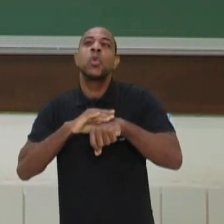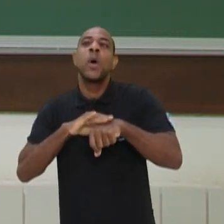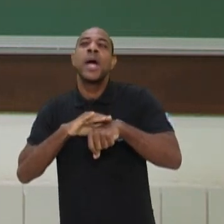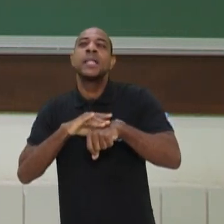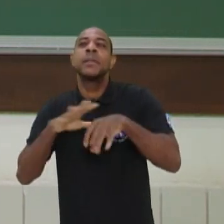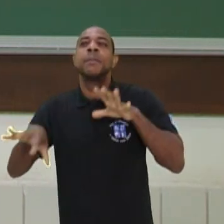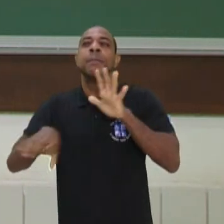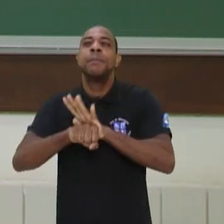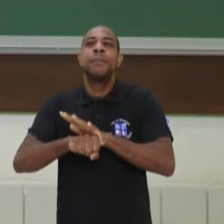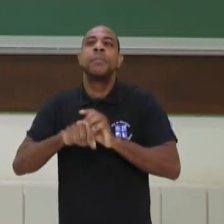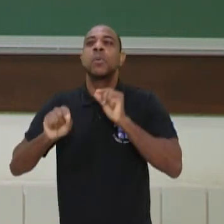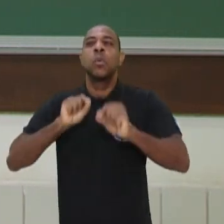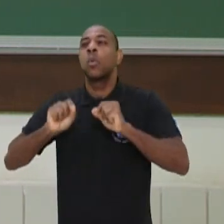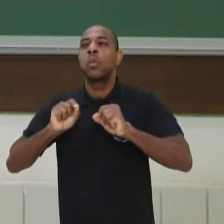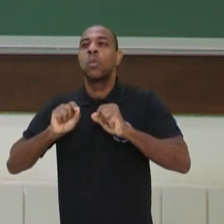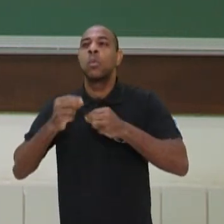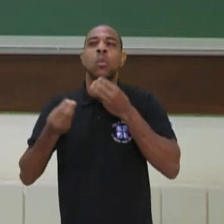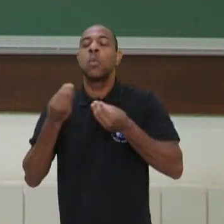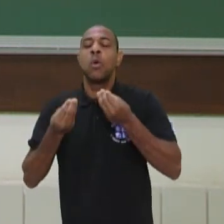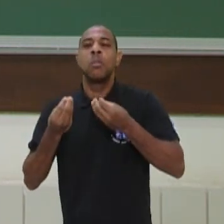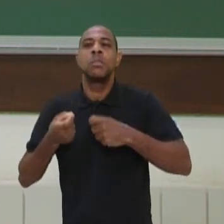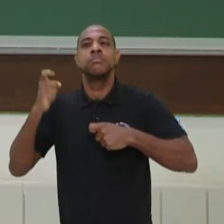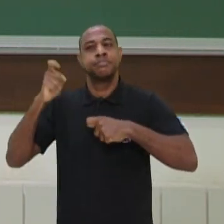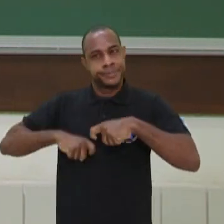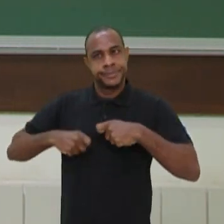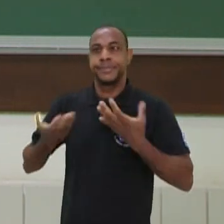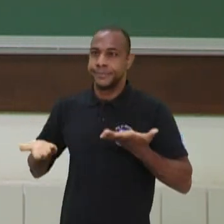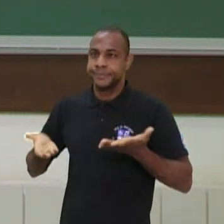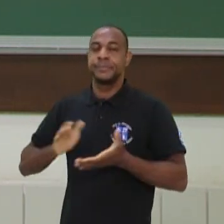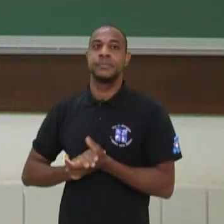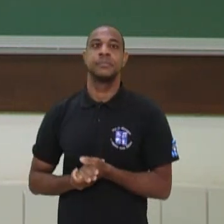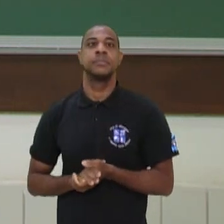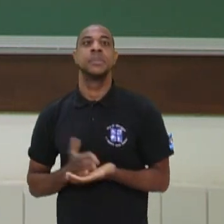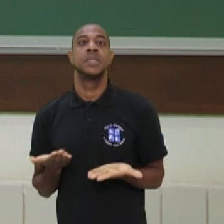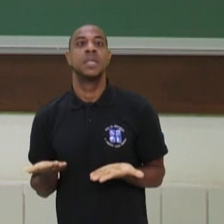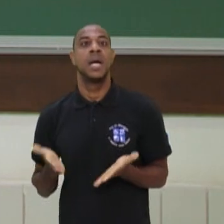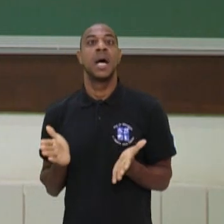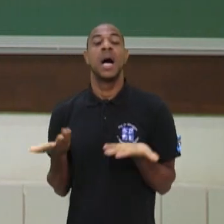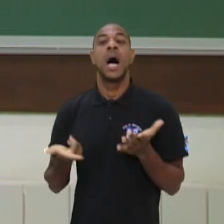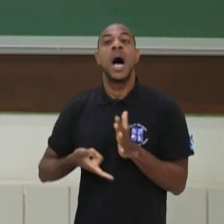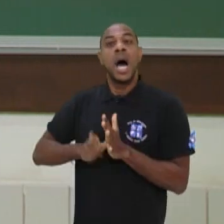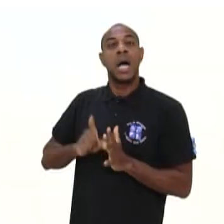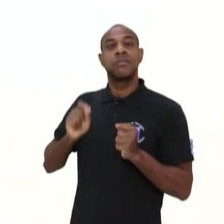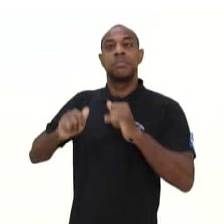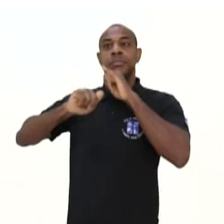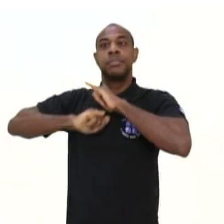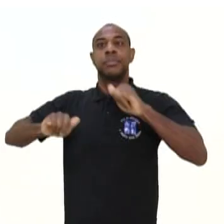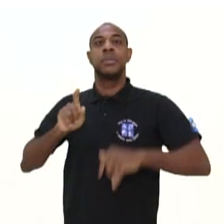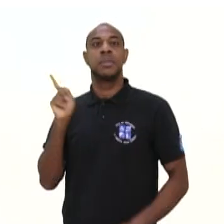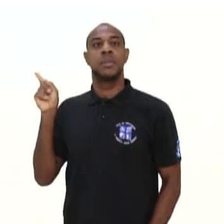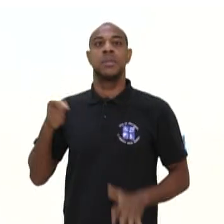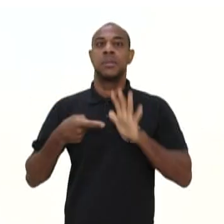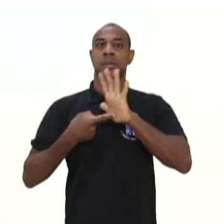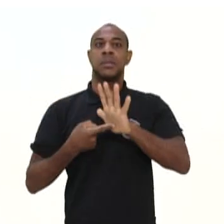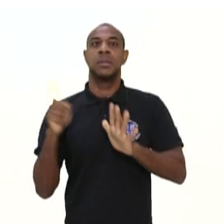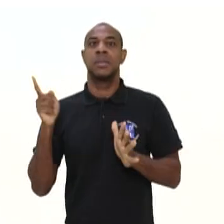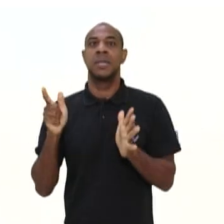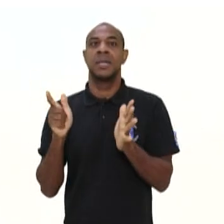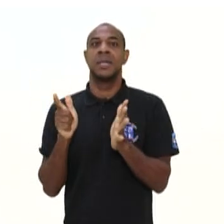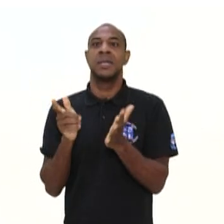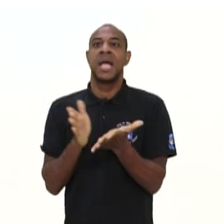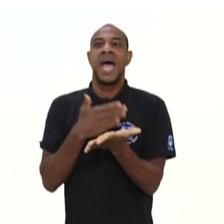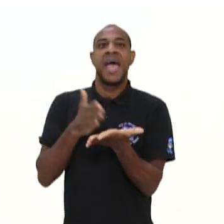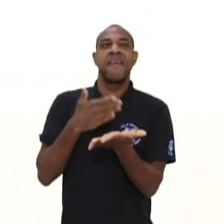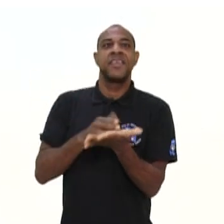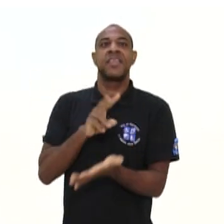bem superficial. Agora a gente vai dar uma aprofundada nesse assunto. Antes, porém, eu quero trazer uma reportagem para vocês da revista Veja, da parte de